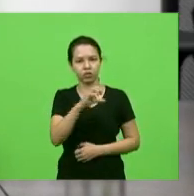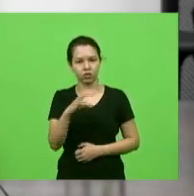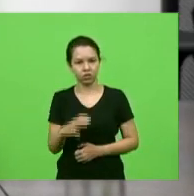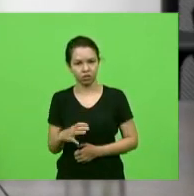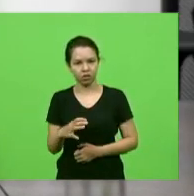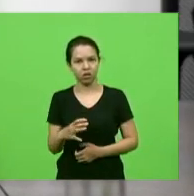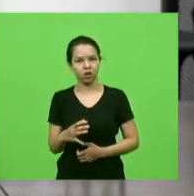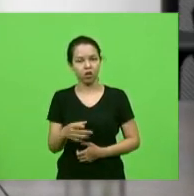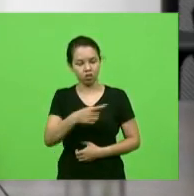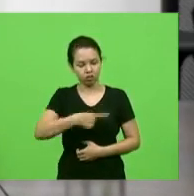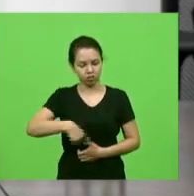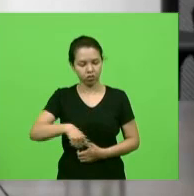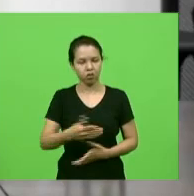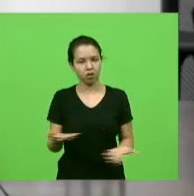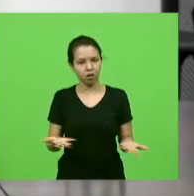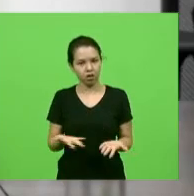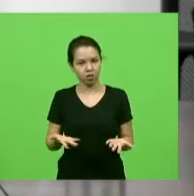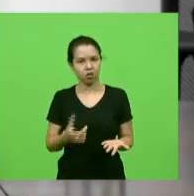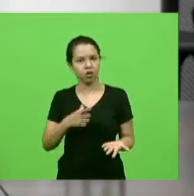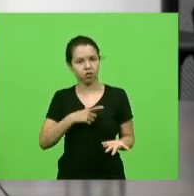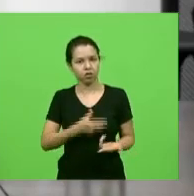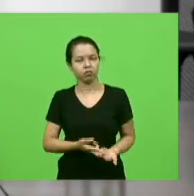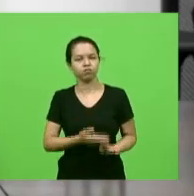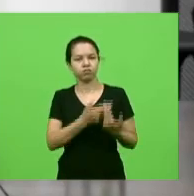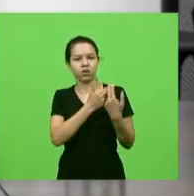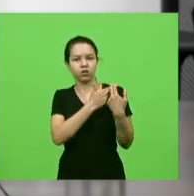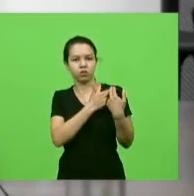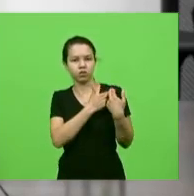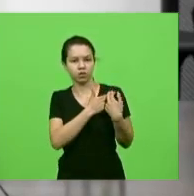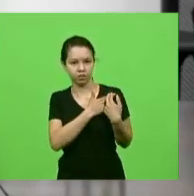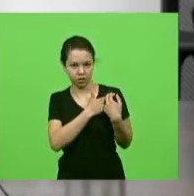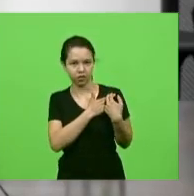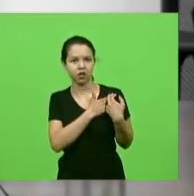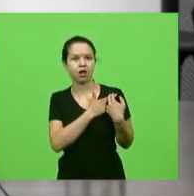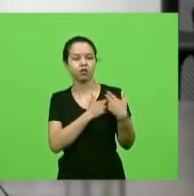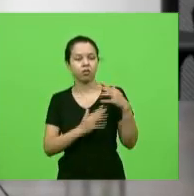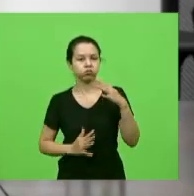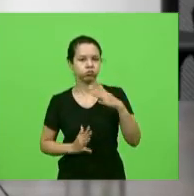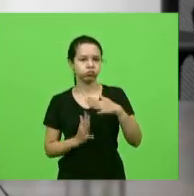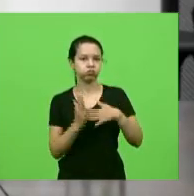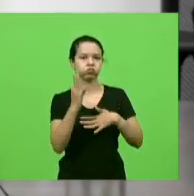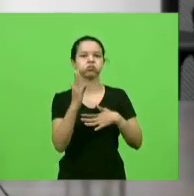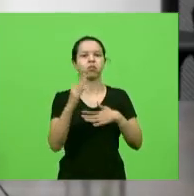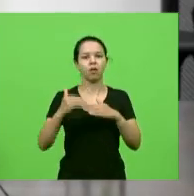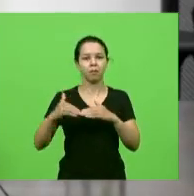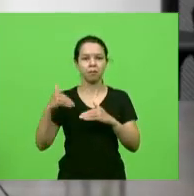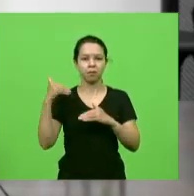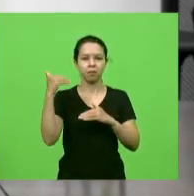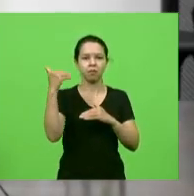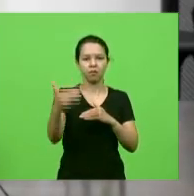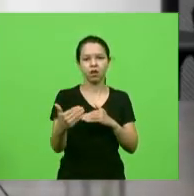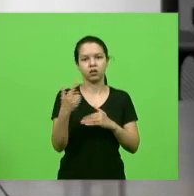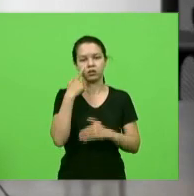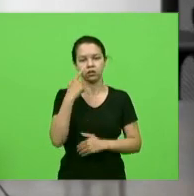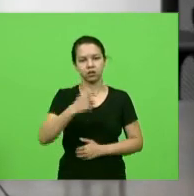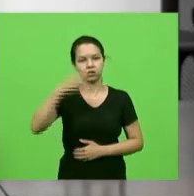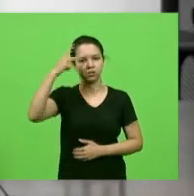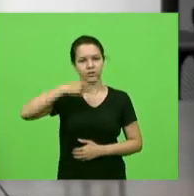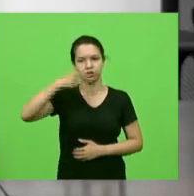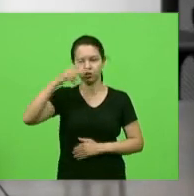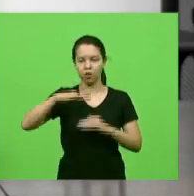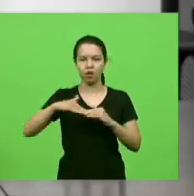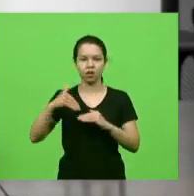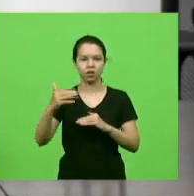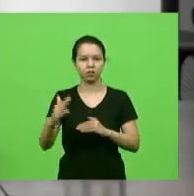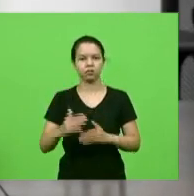cabeças uma responsabilidade que transcende nossos interesses e anseios pessoais.